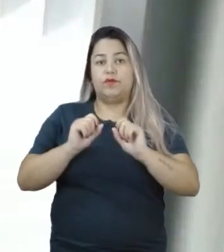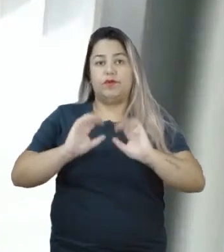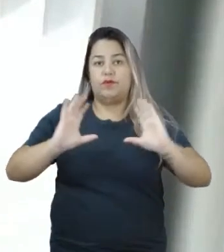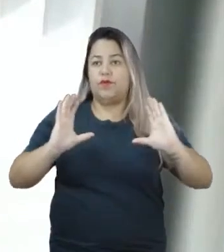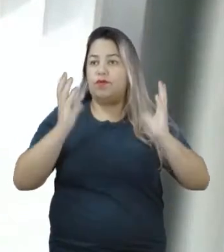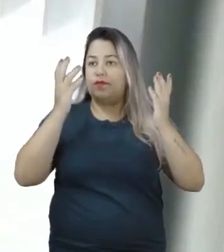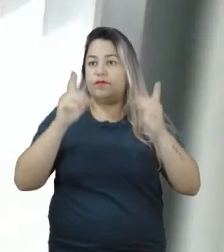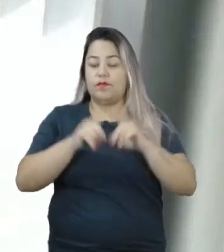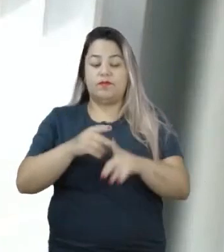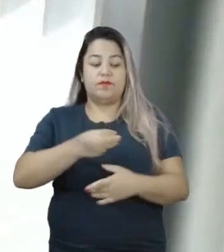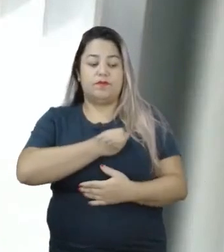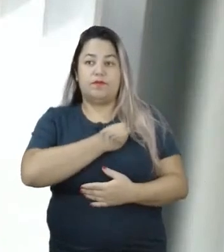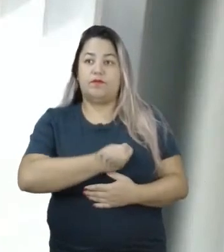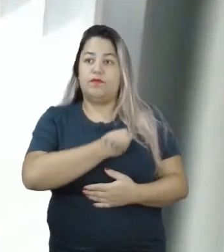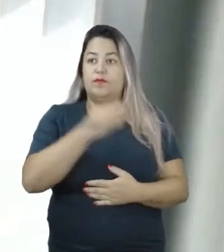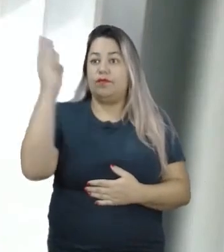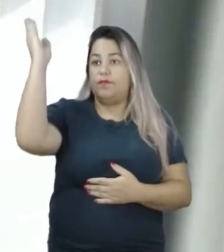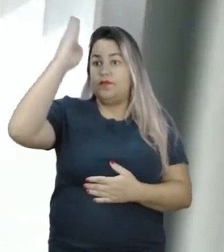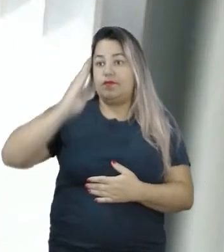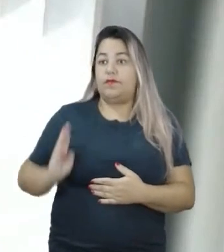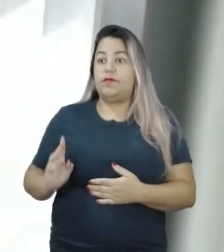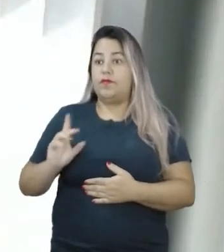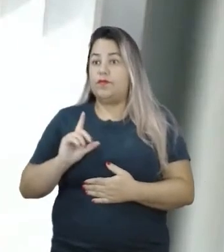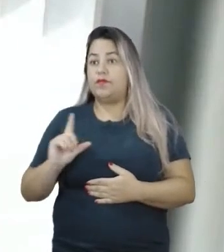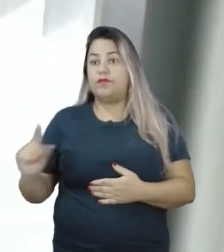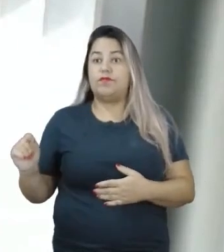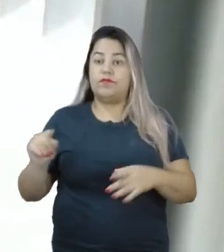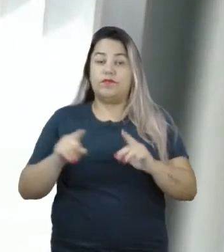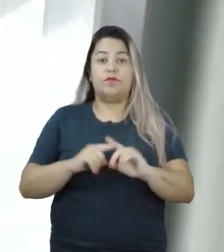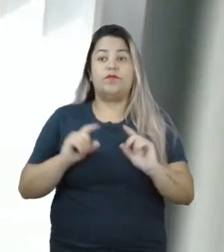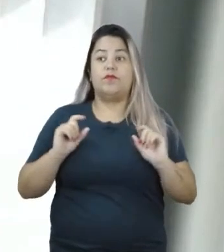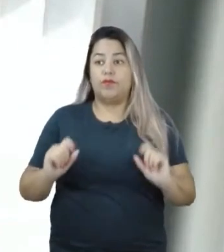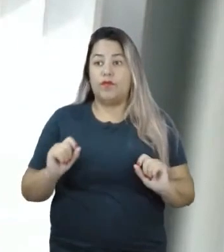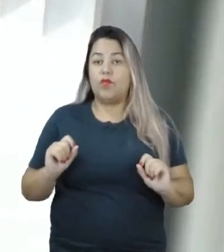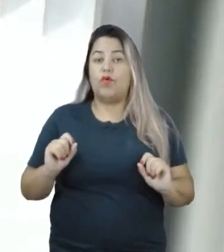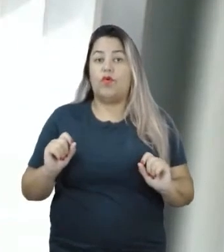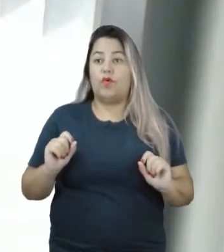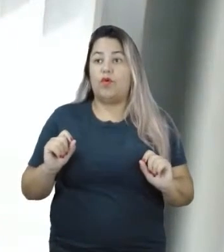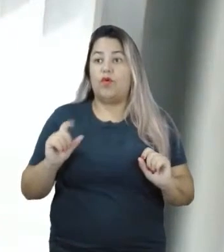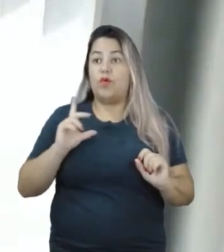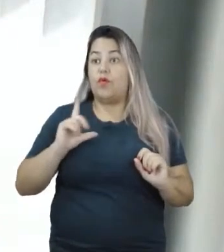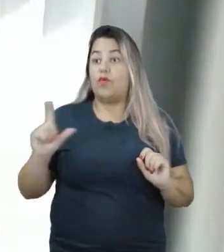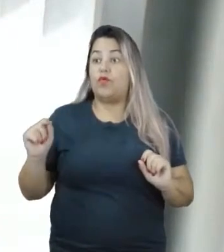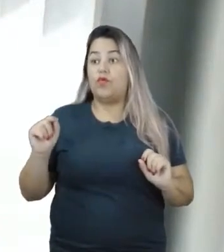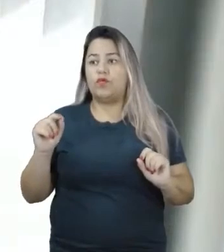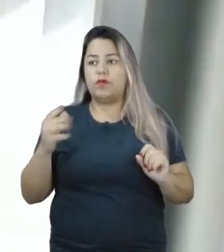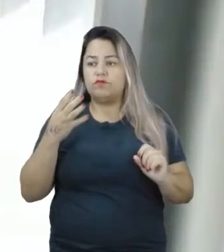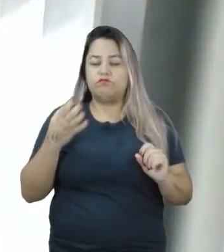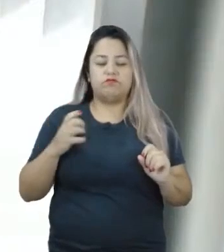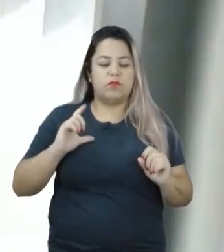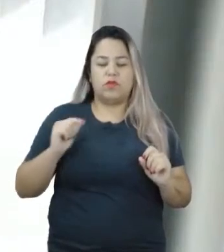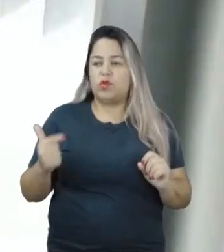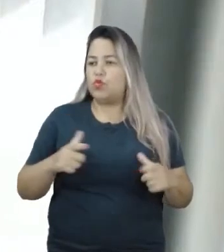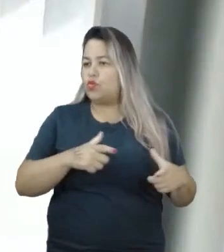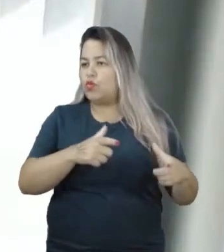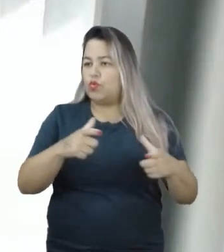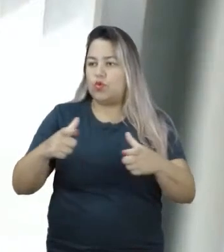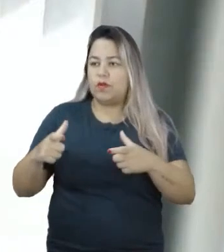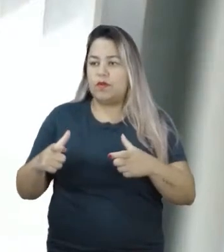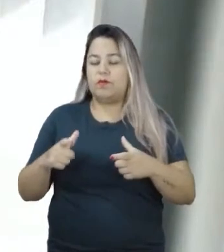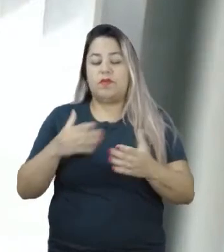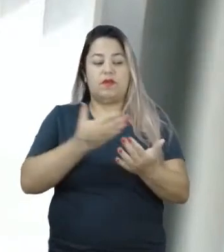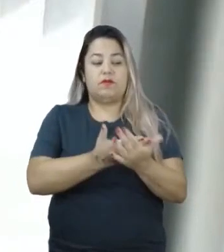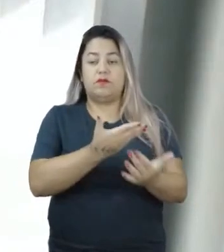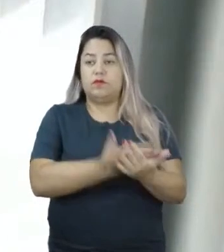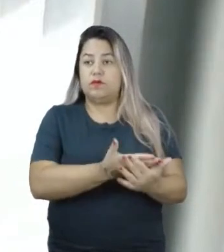estava vivendo no Brasil, Amanda, uma fuga de cérebros. Uma fuga de cérebros, porque não havia ambiente para estudo.